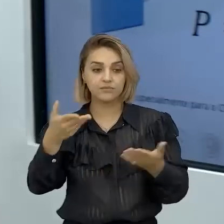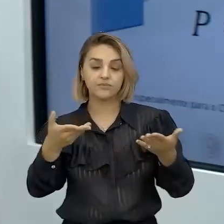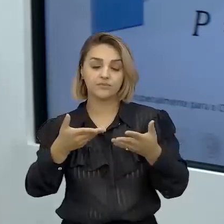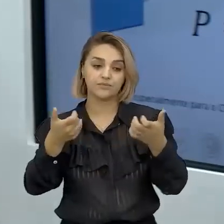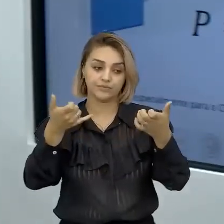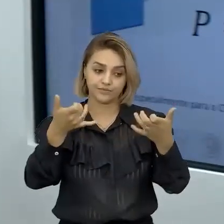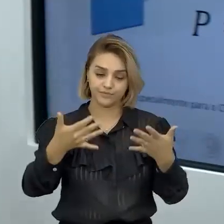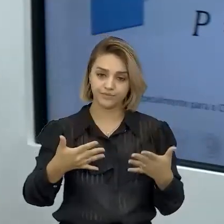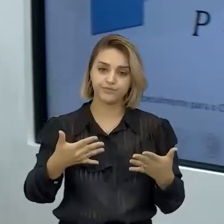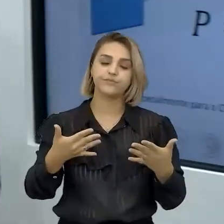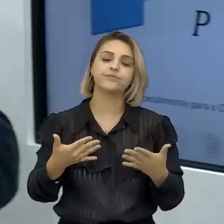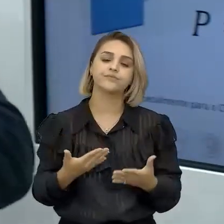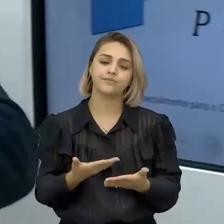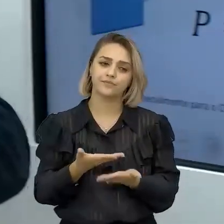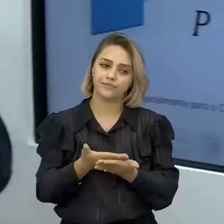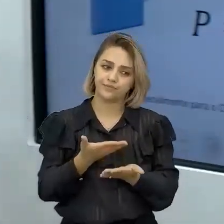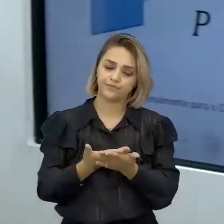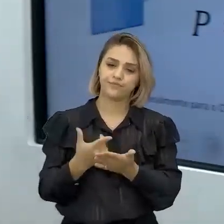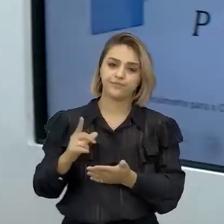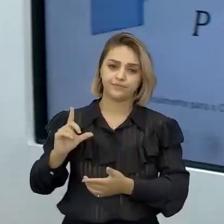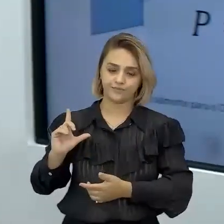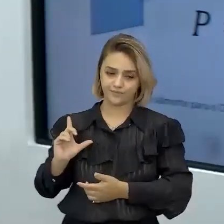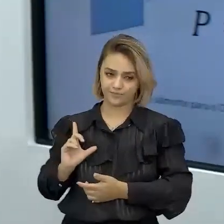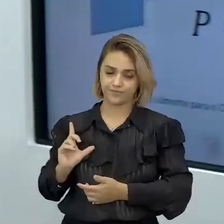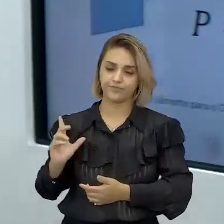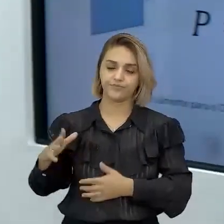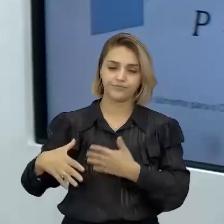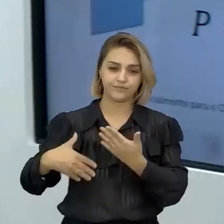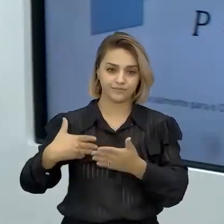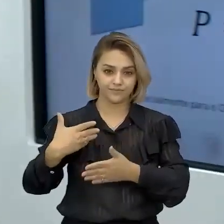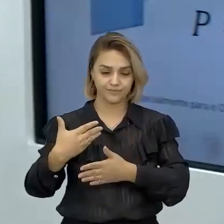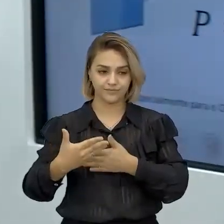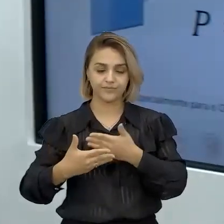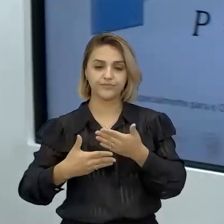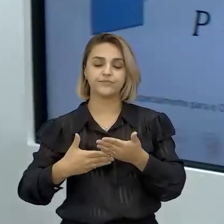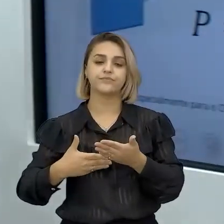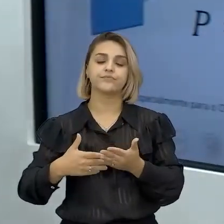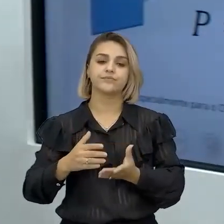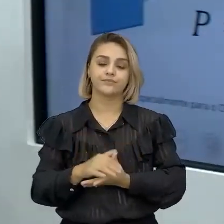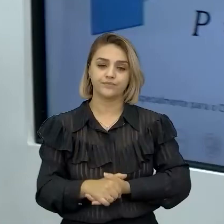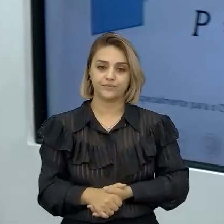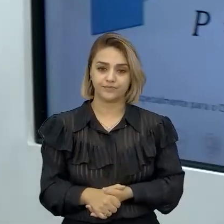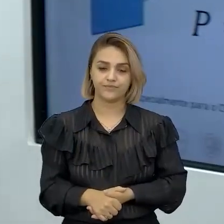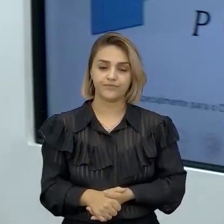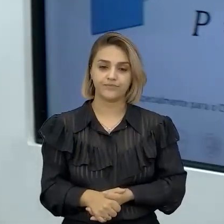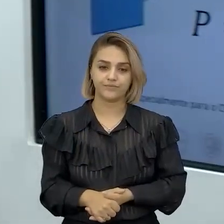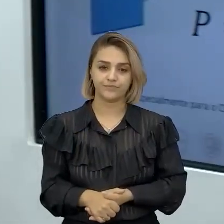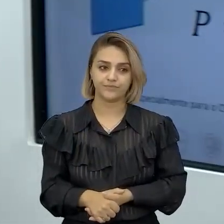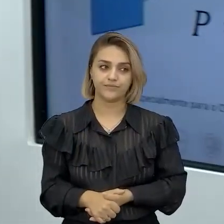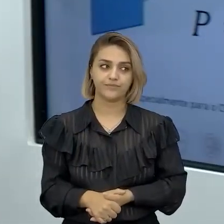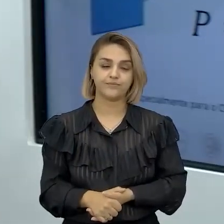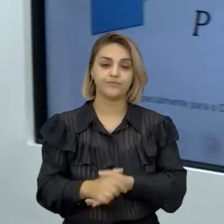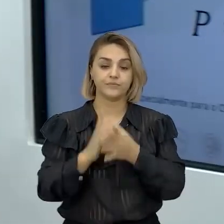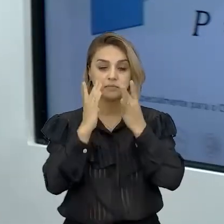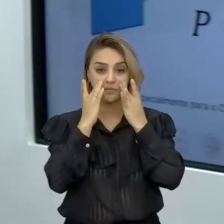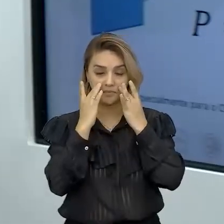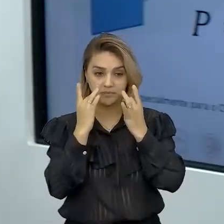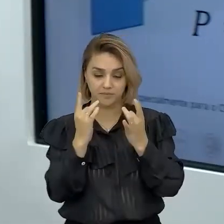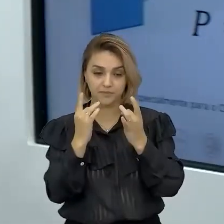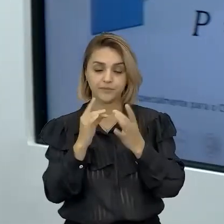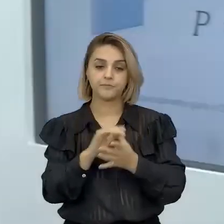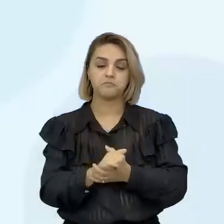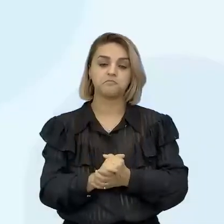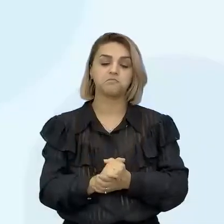e das aulas passadas introduzindo que vem aí pela frente no nosso território olha só e a